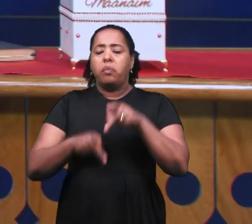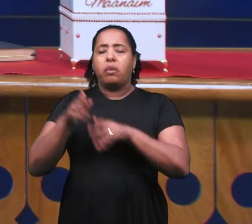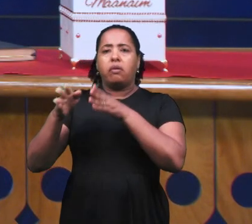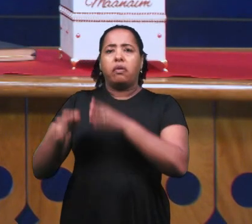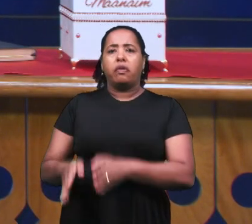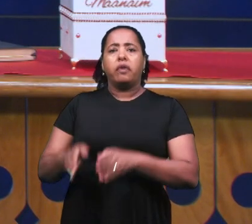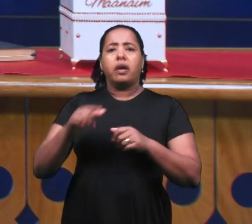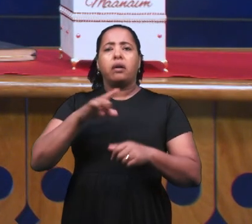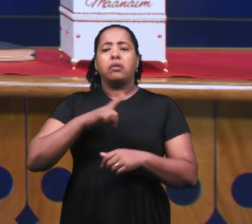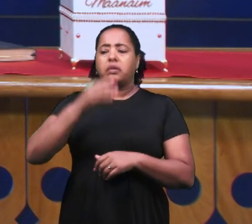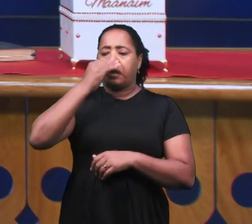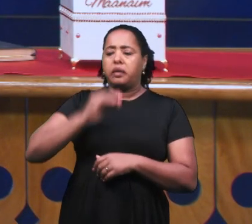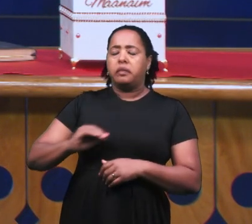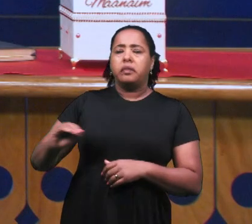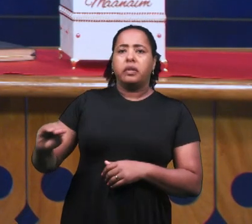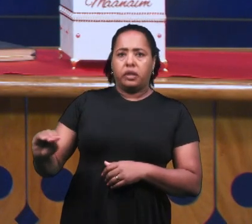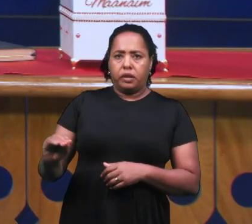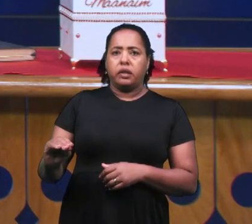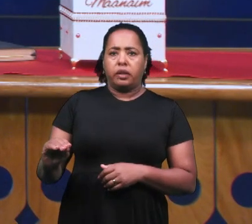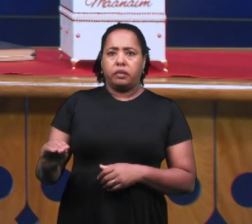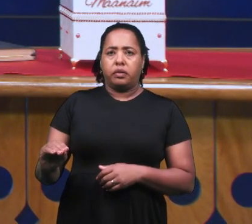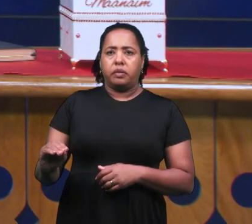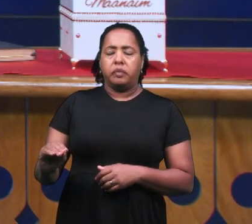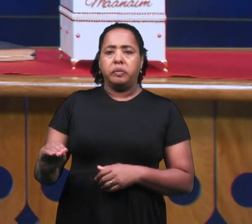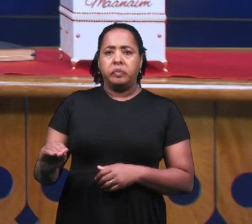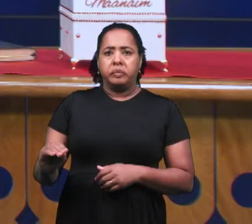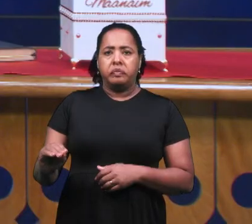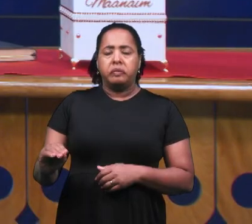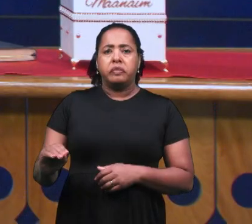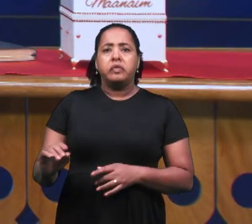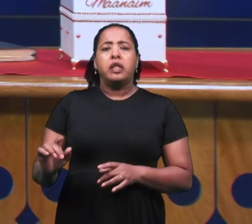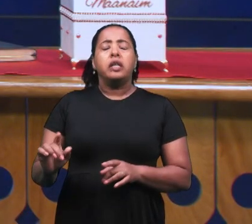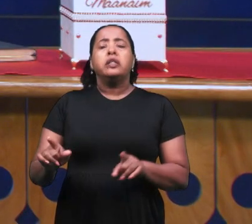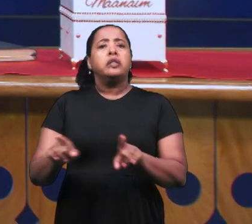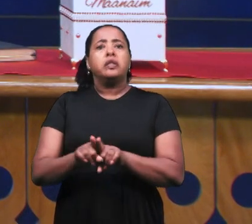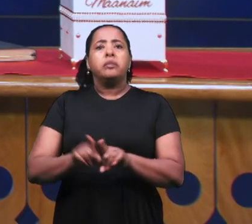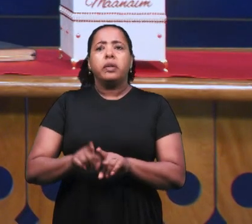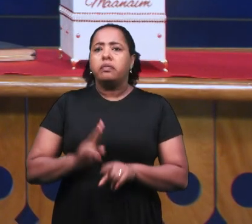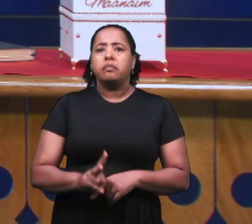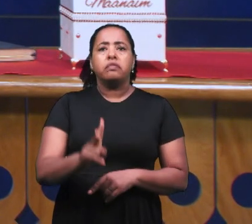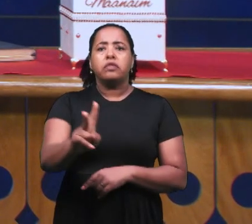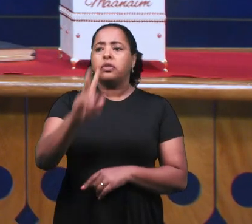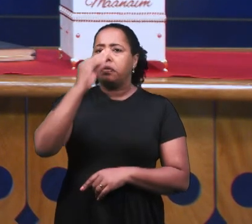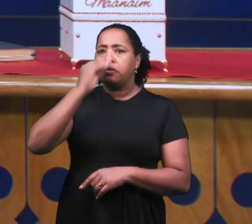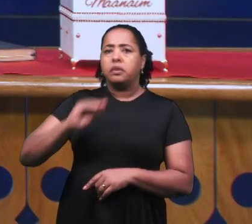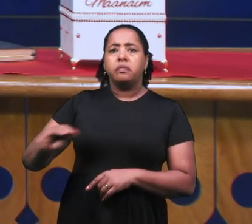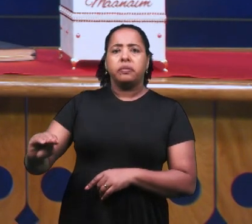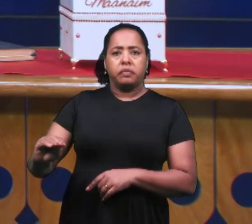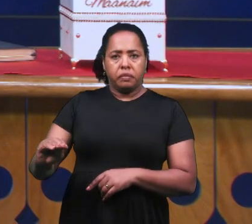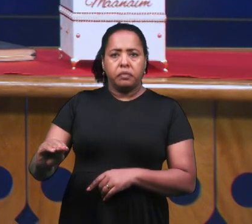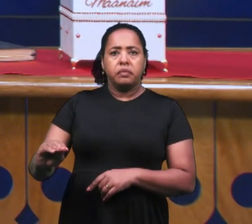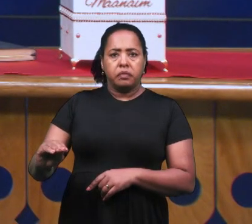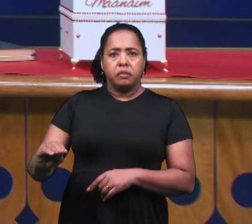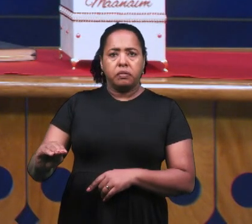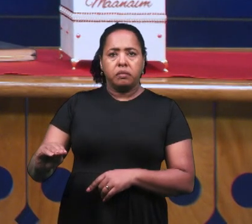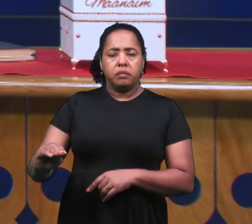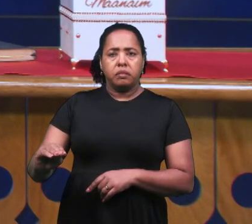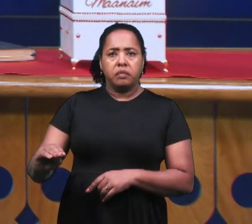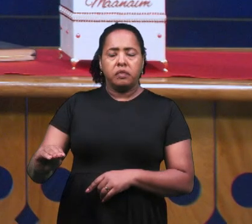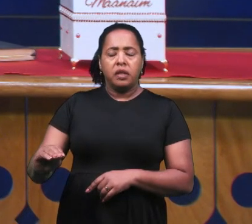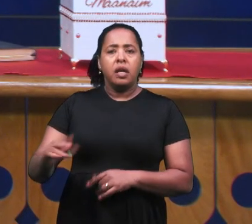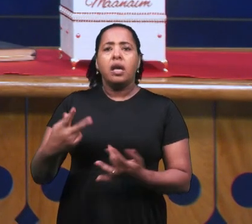que tem rejeitado, que vai continuar rejeitando, e ela vai ser a